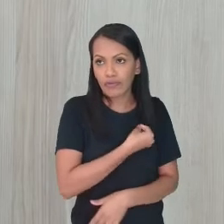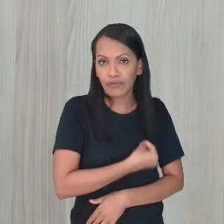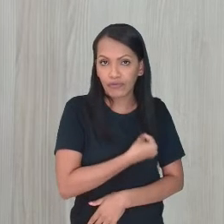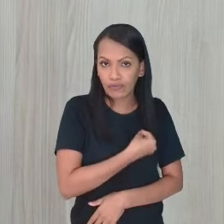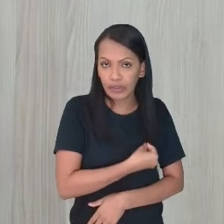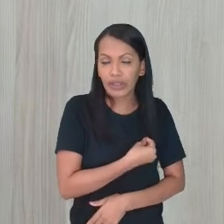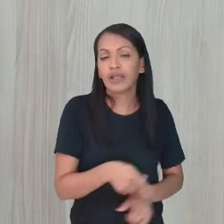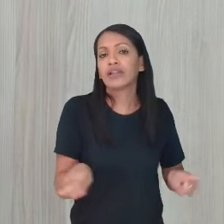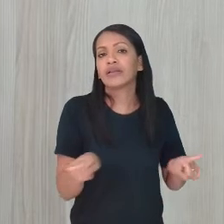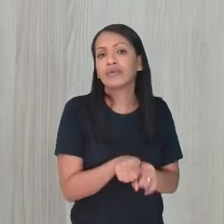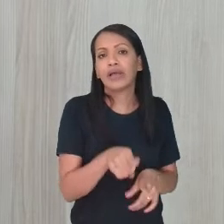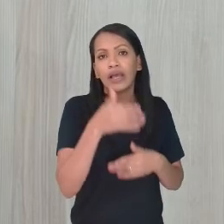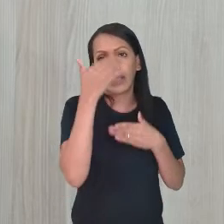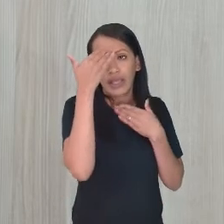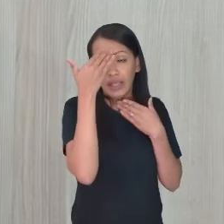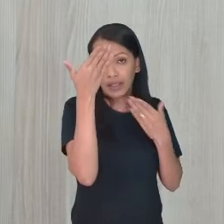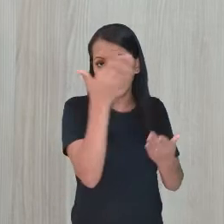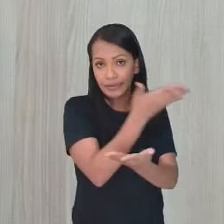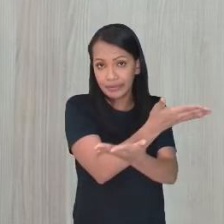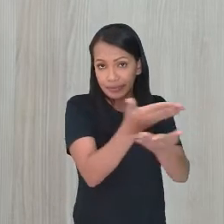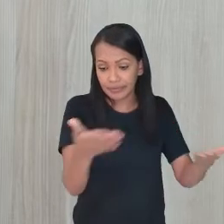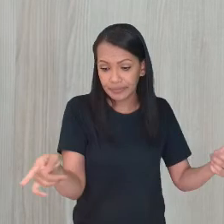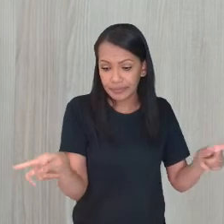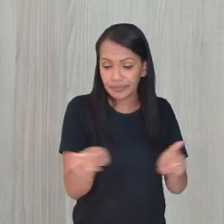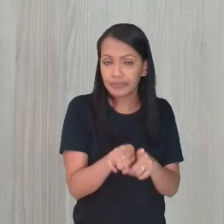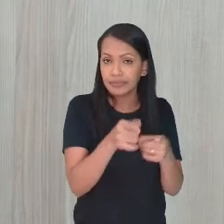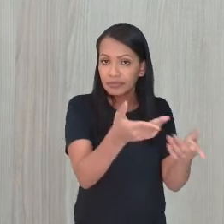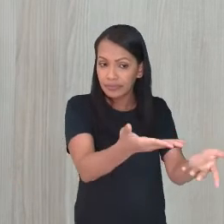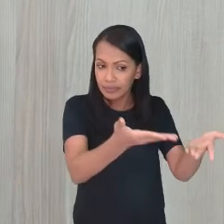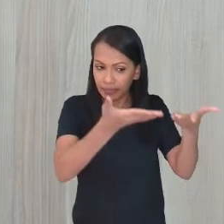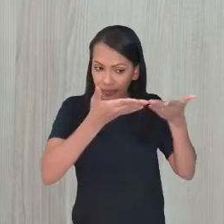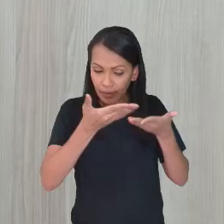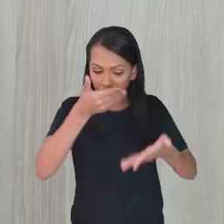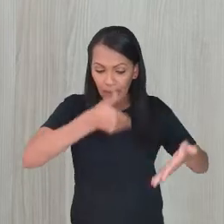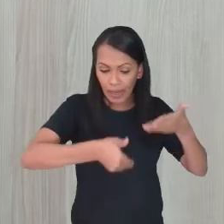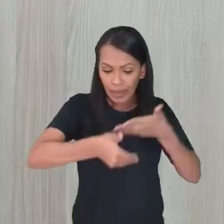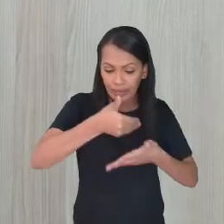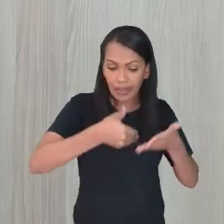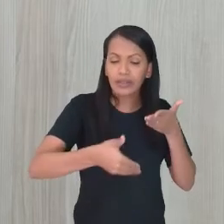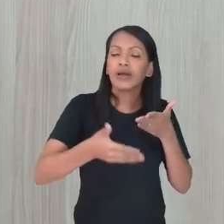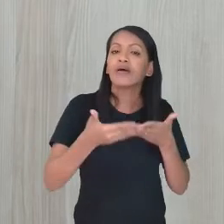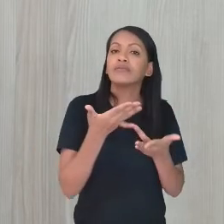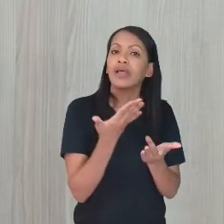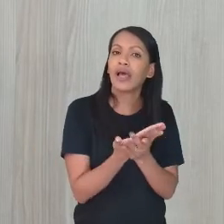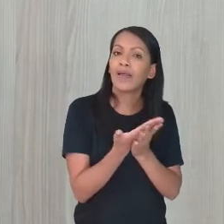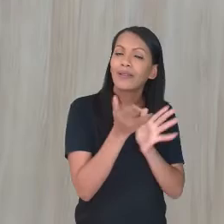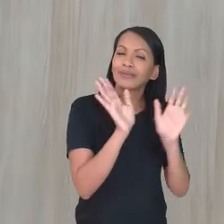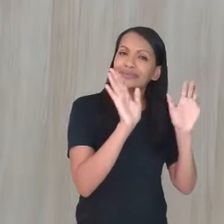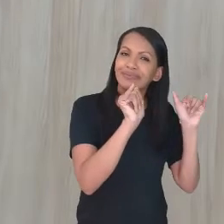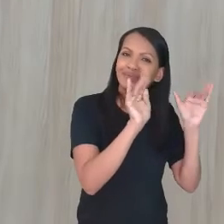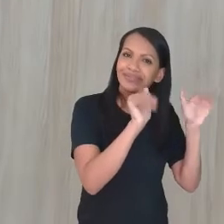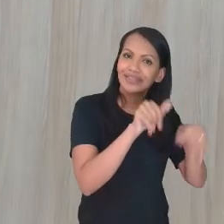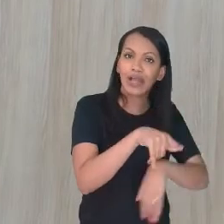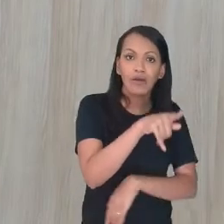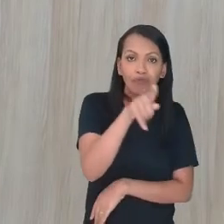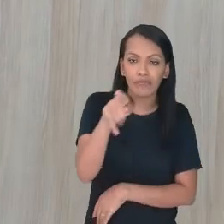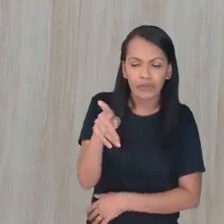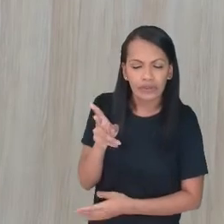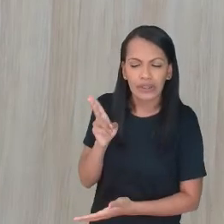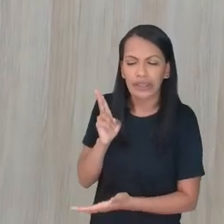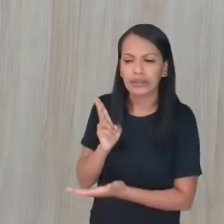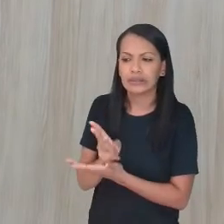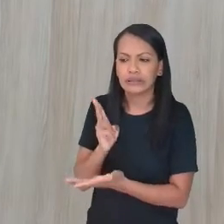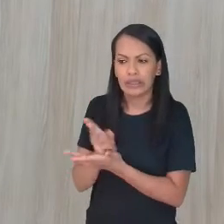né? E agradecer a presença de vocês e o seu convite, professora, na participação da sua aula. Tchau, tchau, pessoal. Com certeza, você está